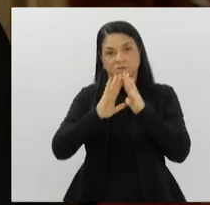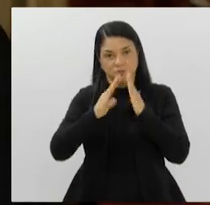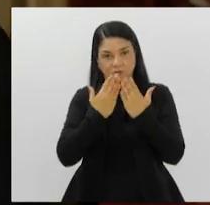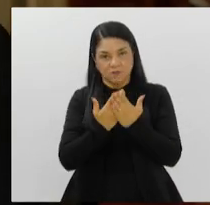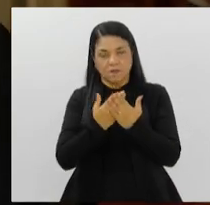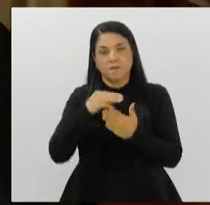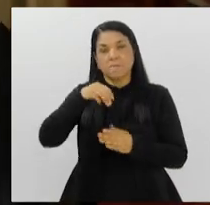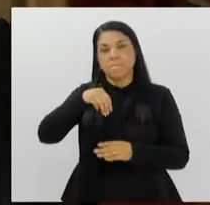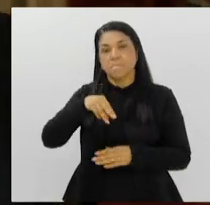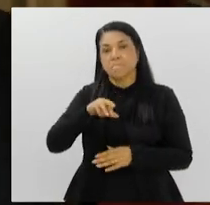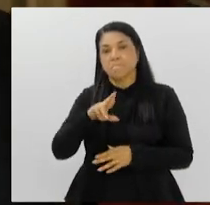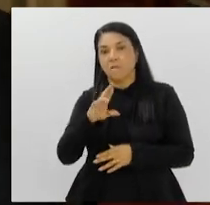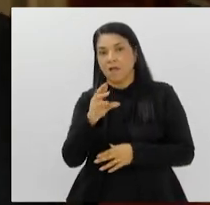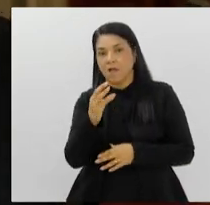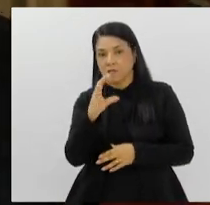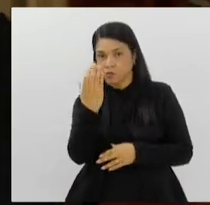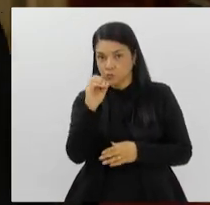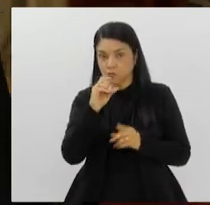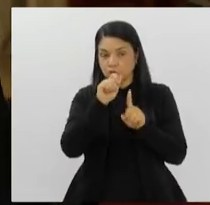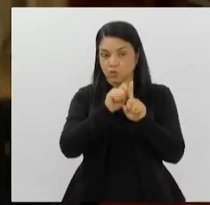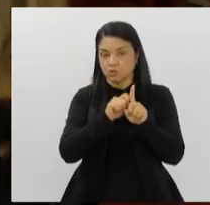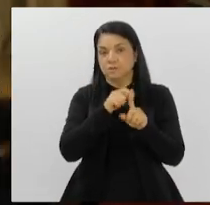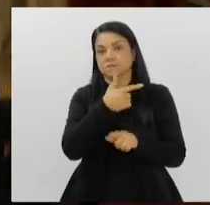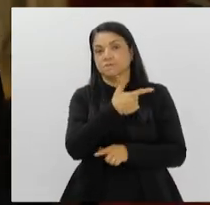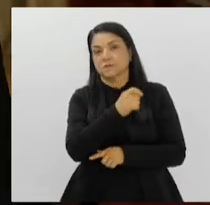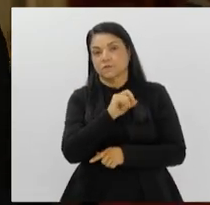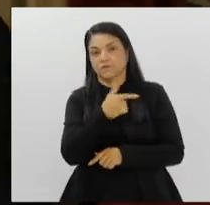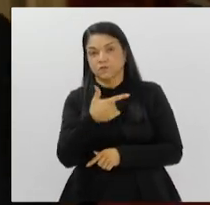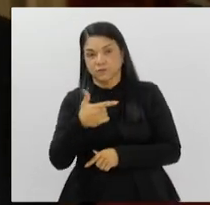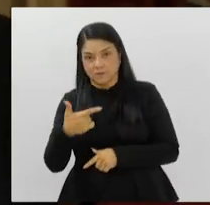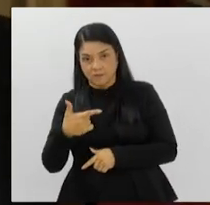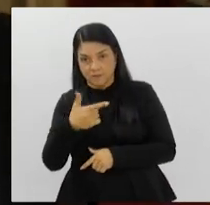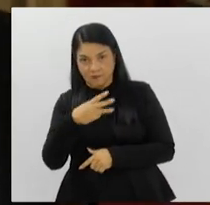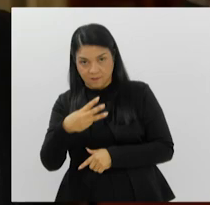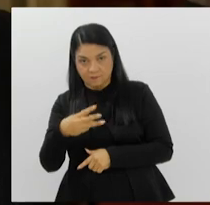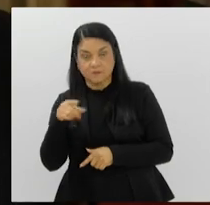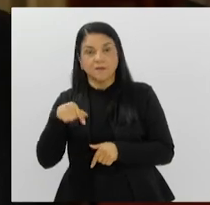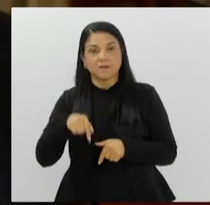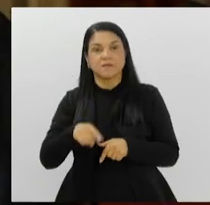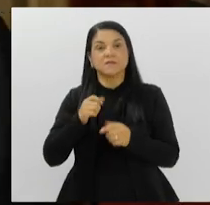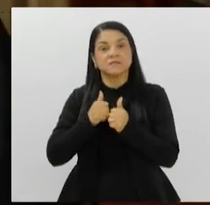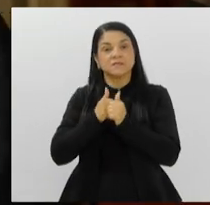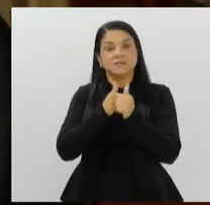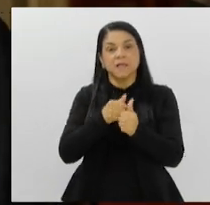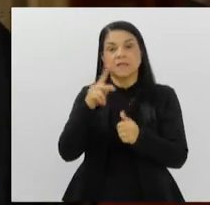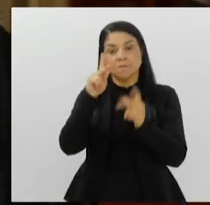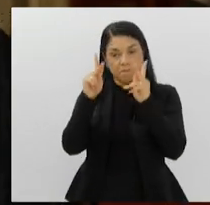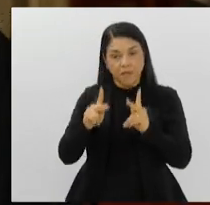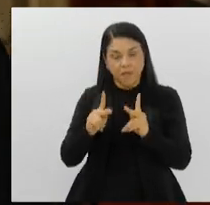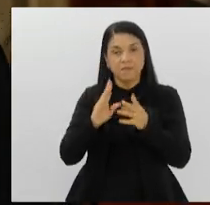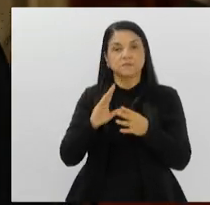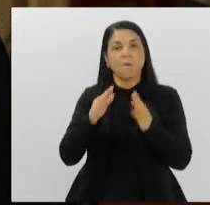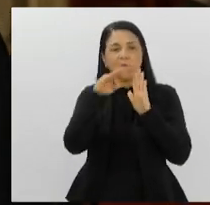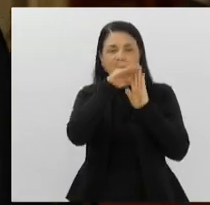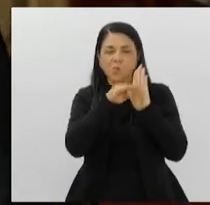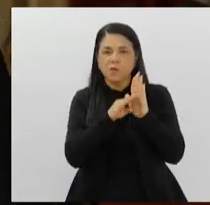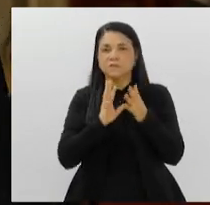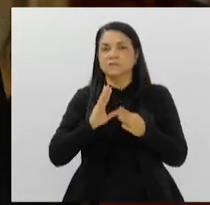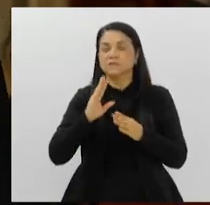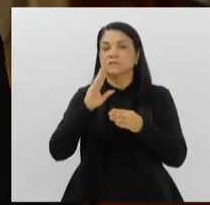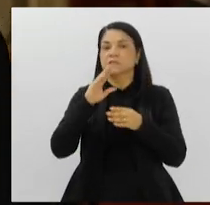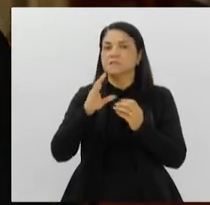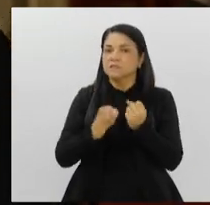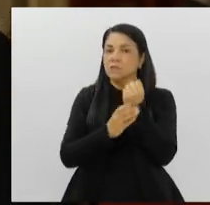de 2023. E aqui nós temos o SegPaz, que é o Programa de Segurança e Paz nas Unidades Escolares.